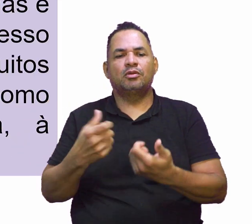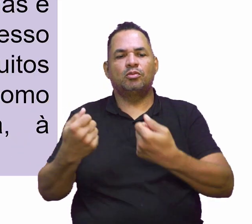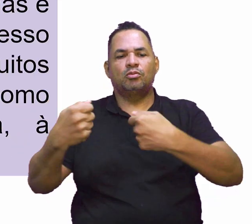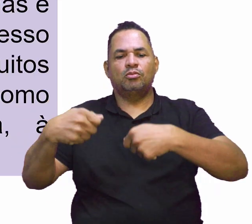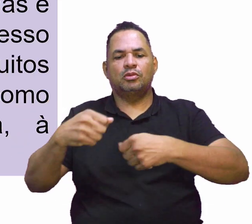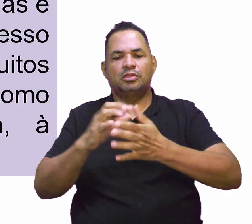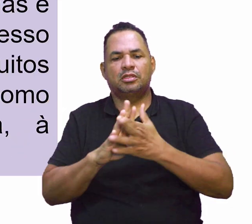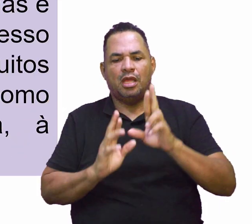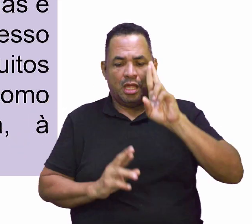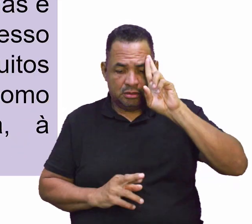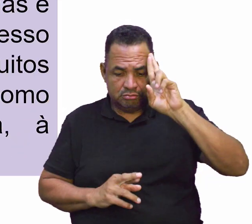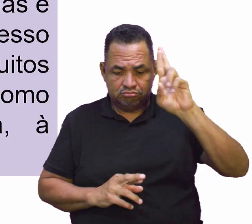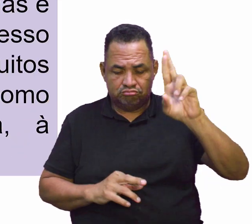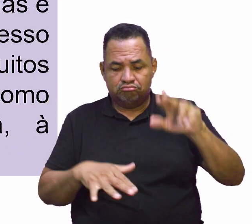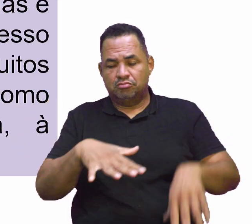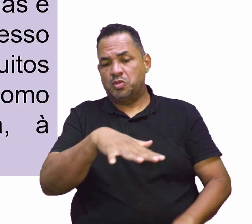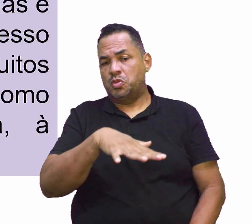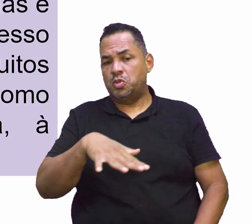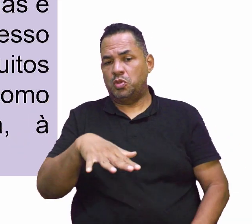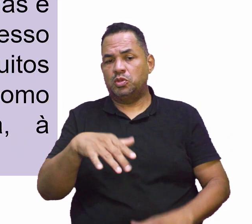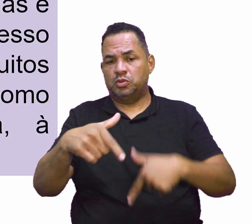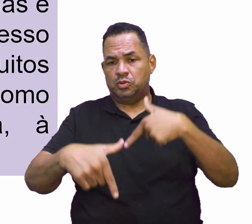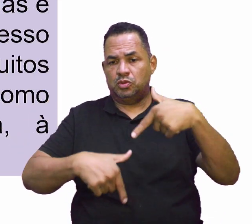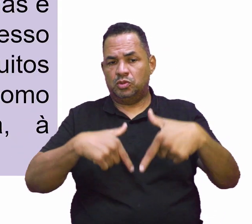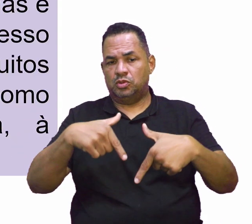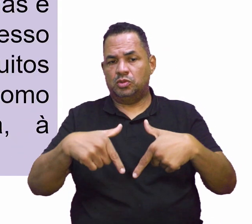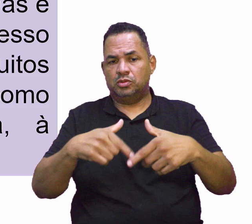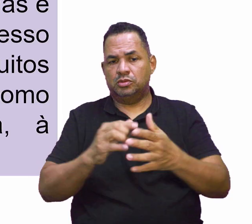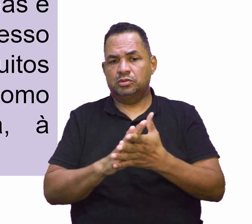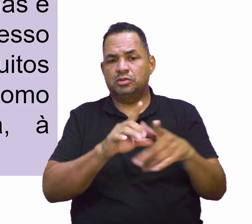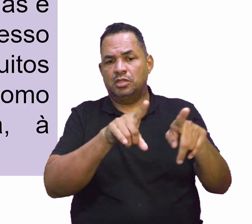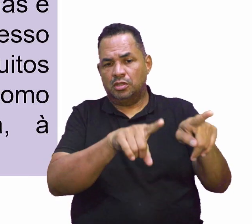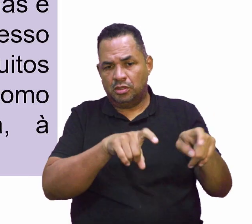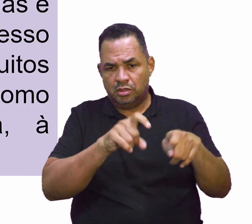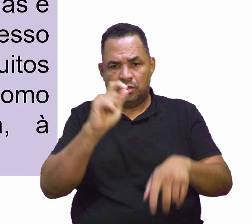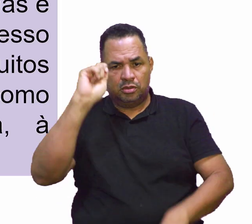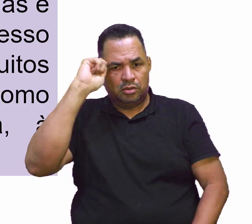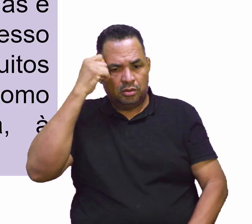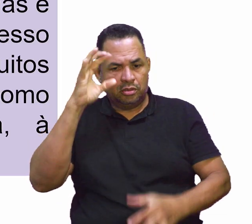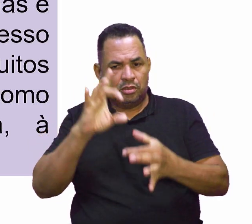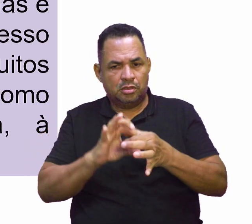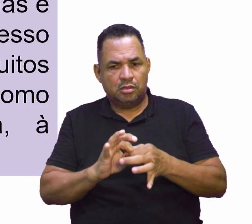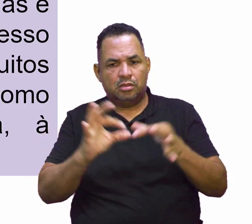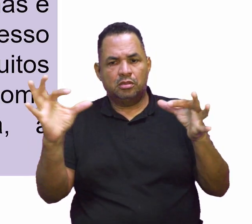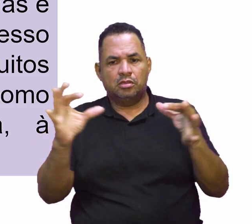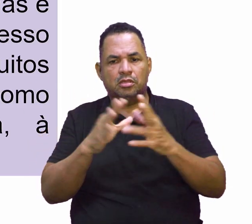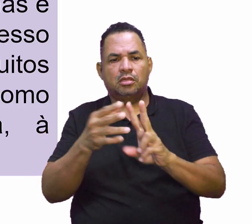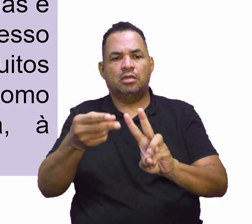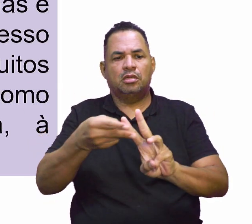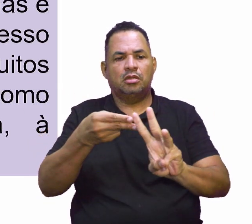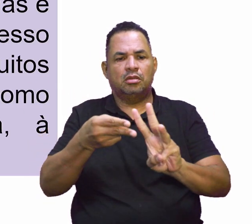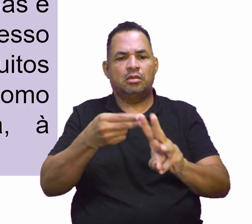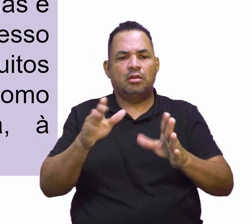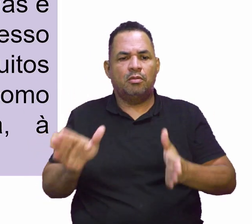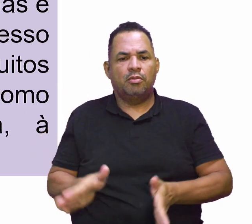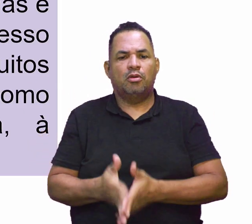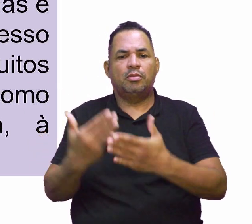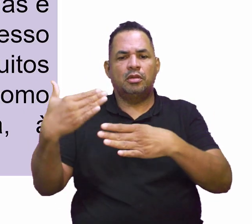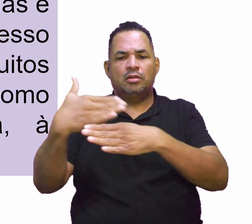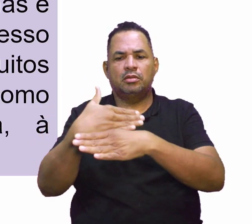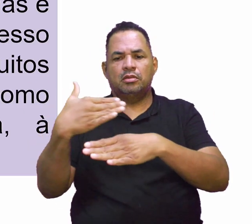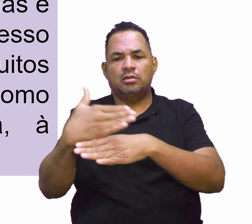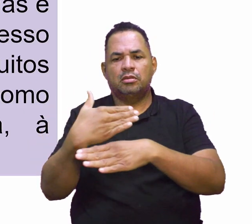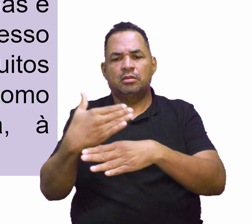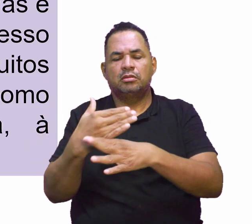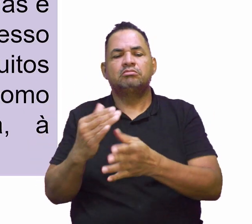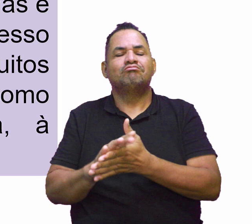e a maioria dos trabalhadores, camponeses, negros libertos, indígenas e pobres urbanos continuavam